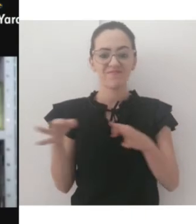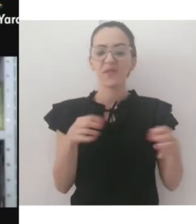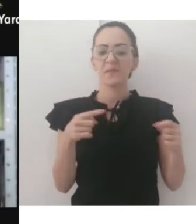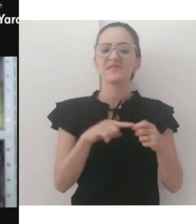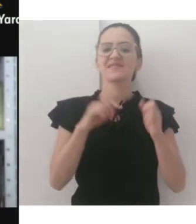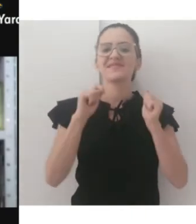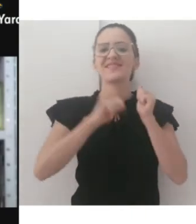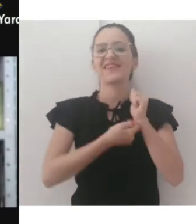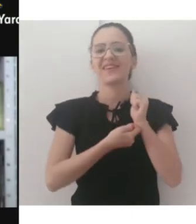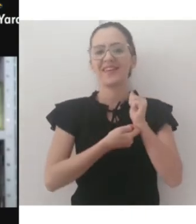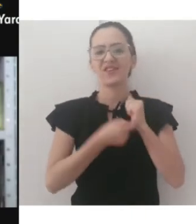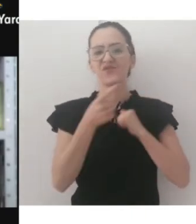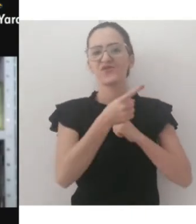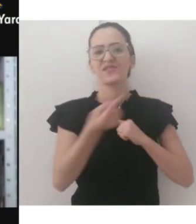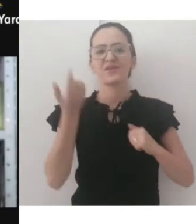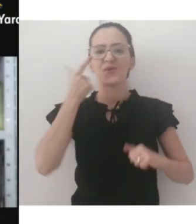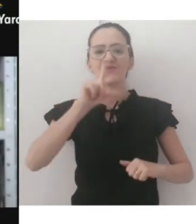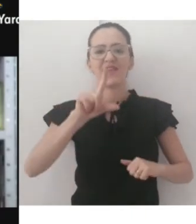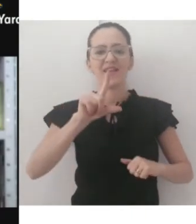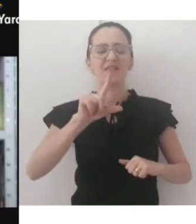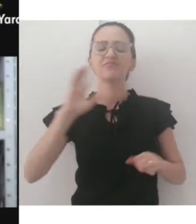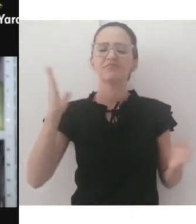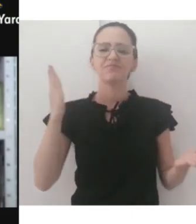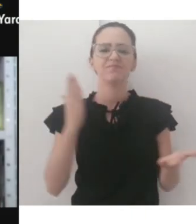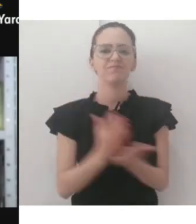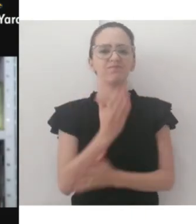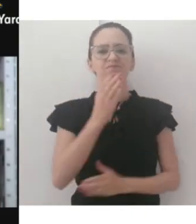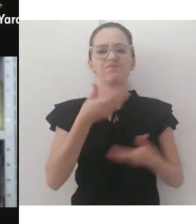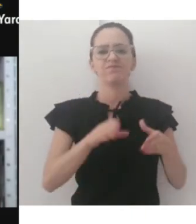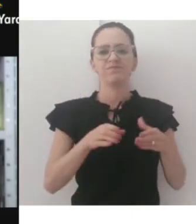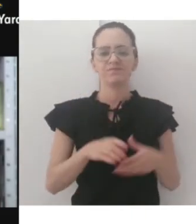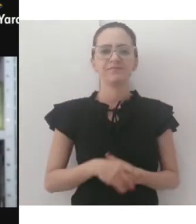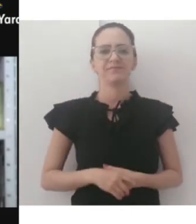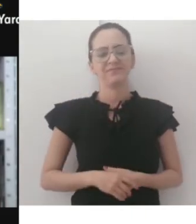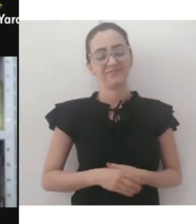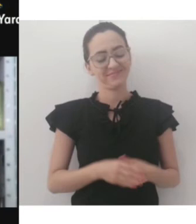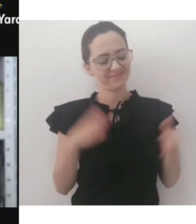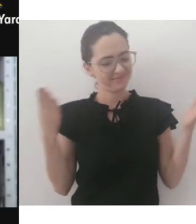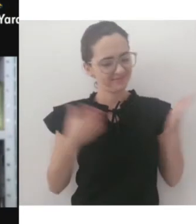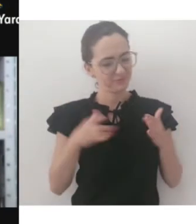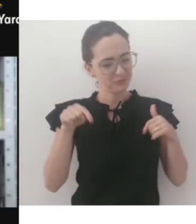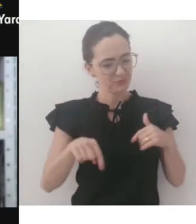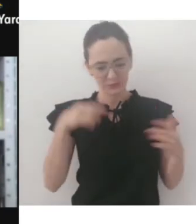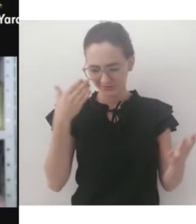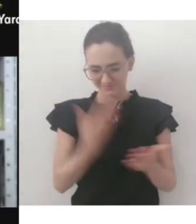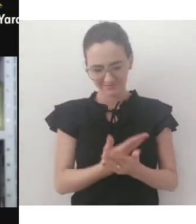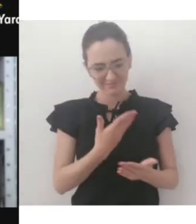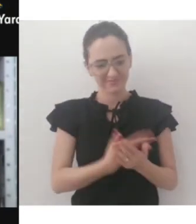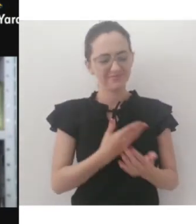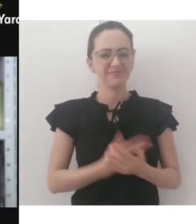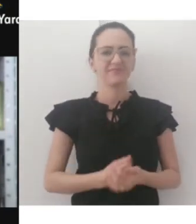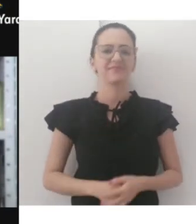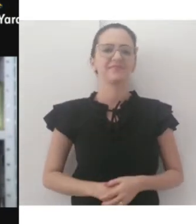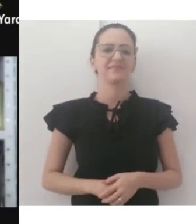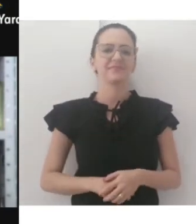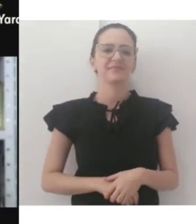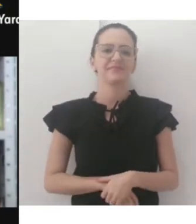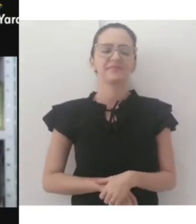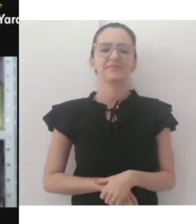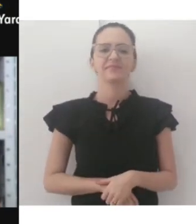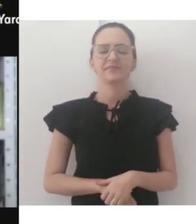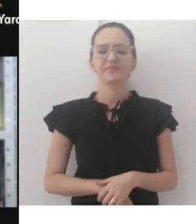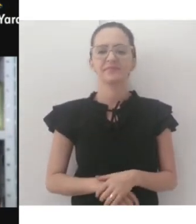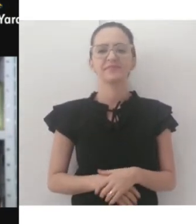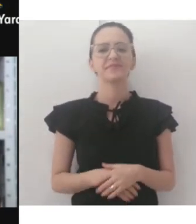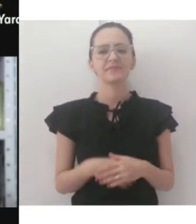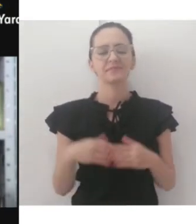Não desistir e estudar todos os dias, começando hoje, né? Porque a hora é agora, né? Não pode deixar. Nós já estamos estudando. Nós já